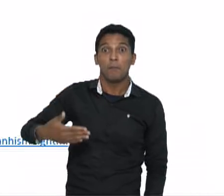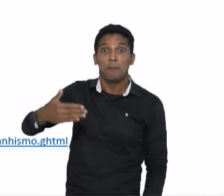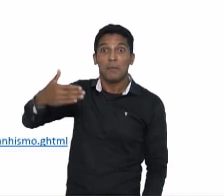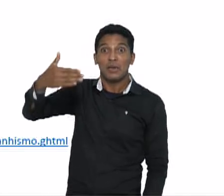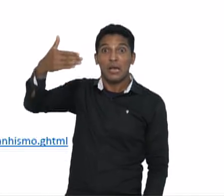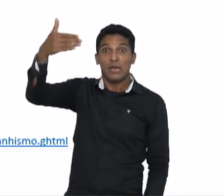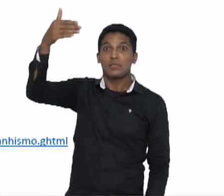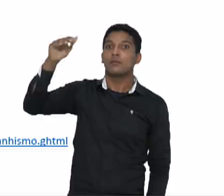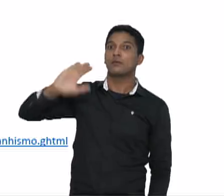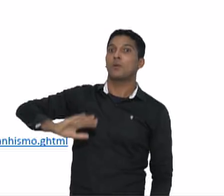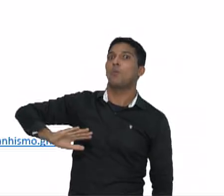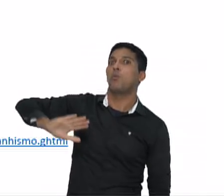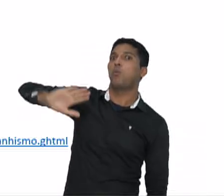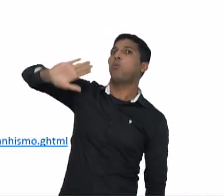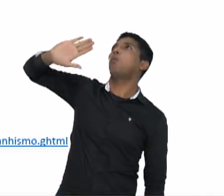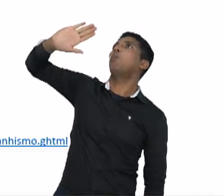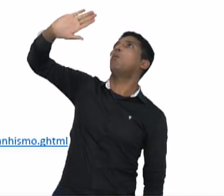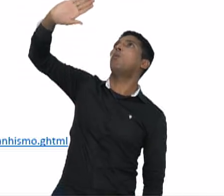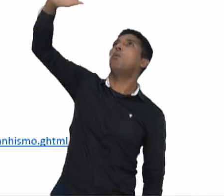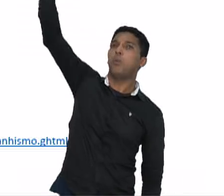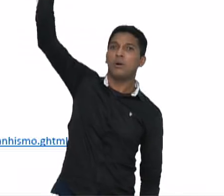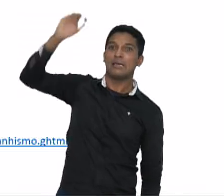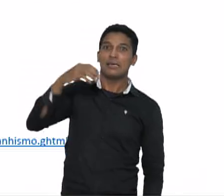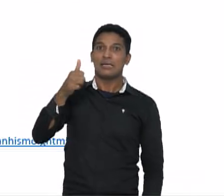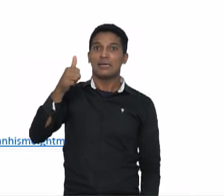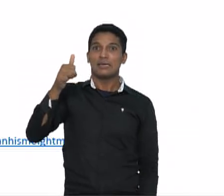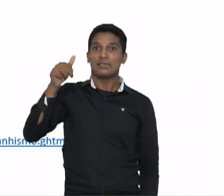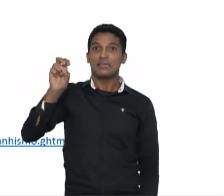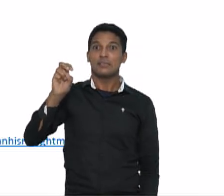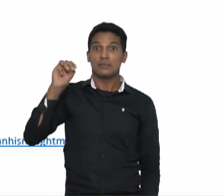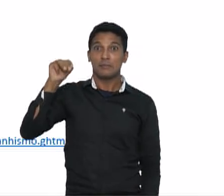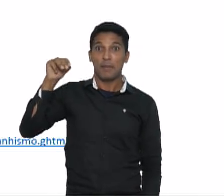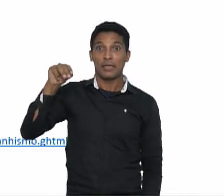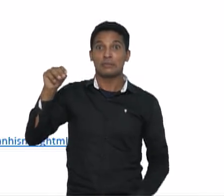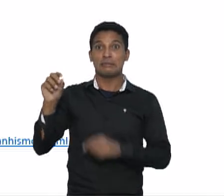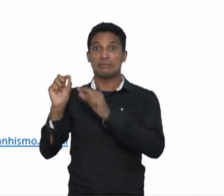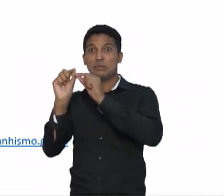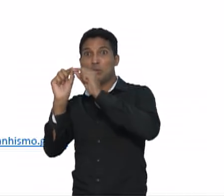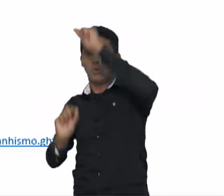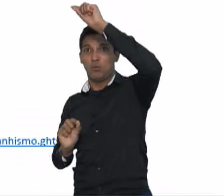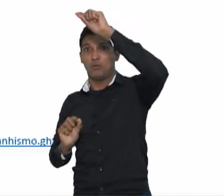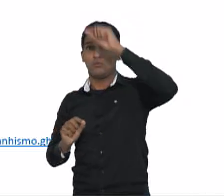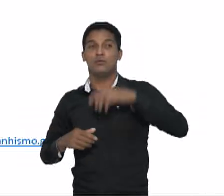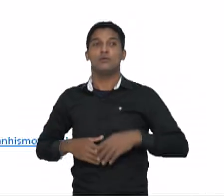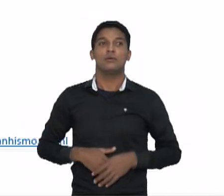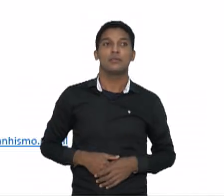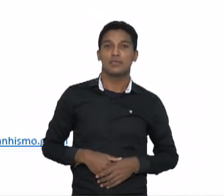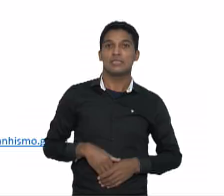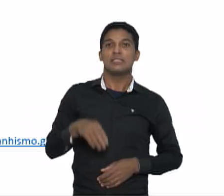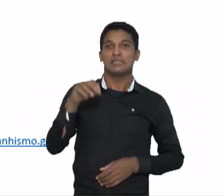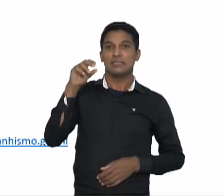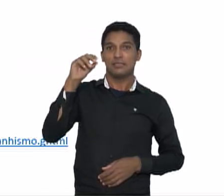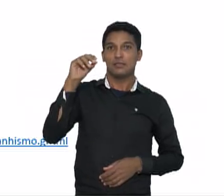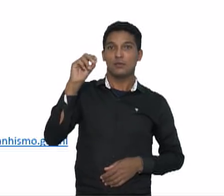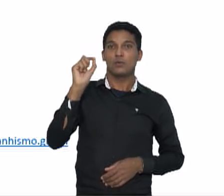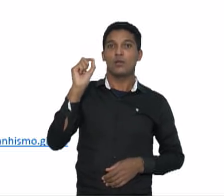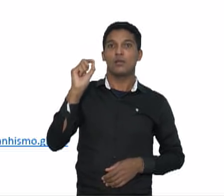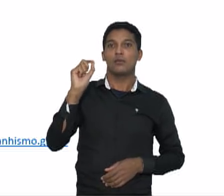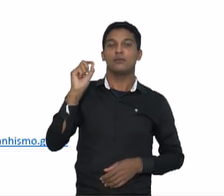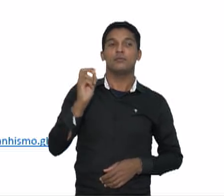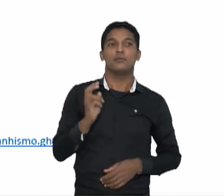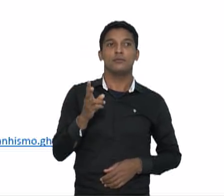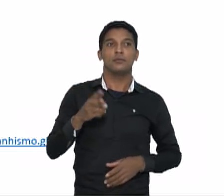15 metros com uma inclinação fixa de 5 graus negativos em uma pista